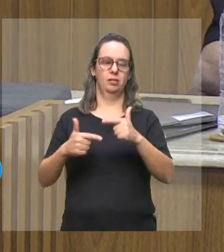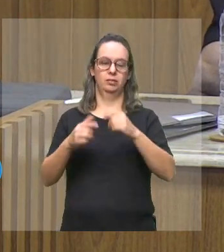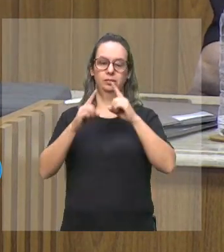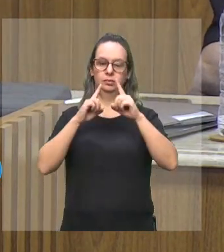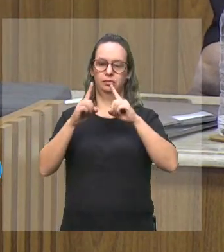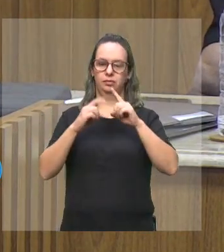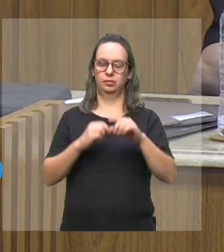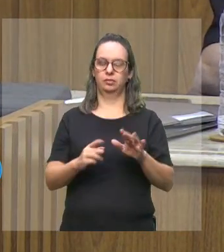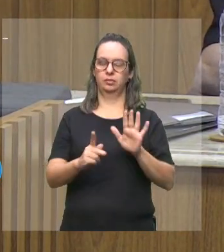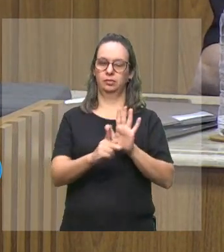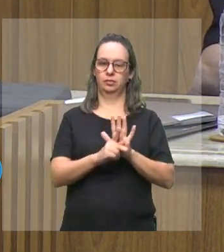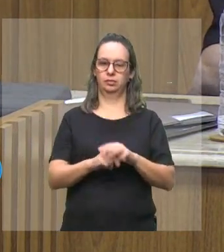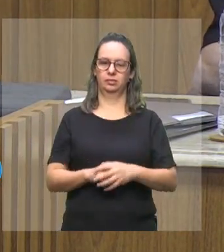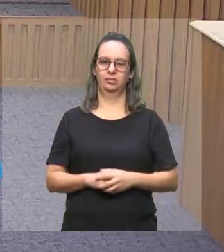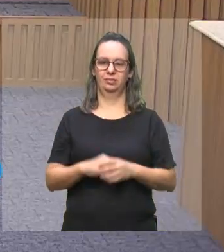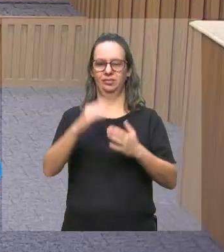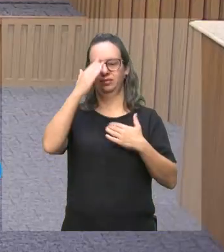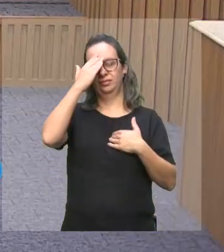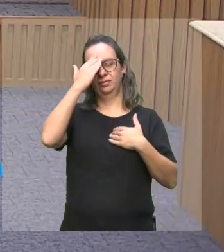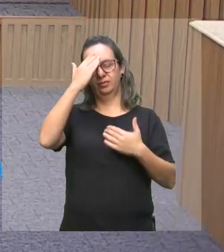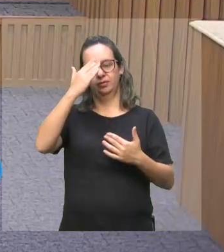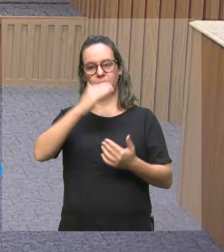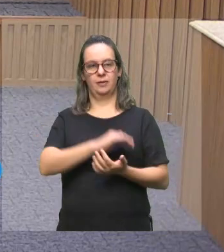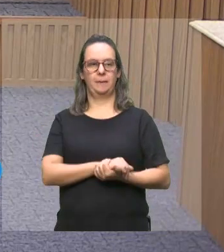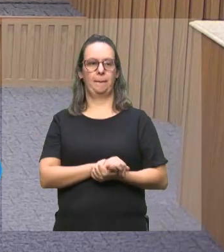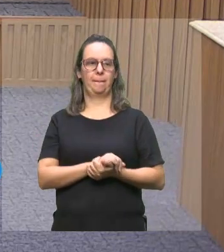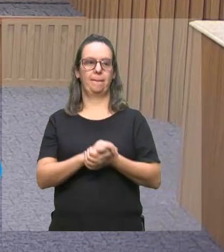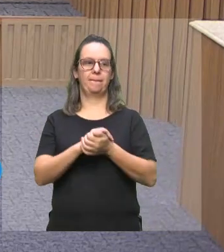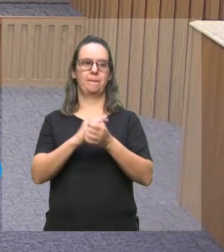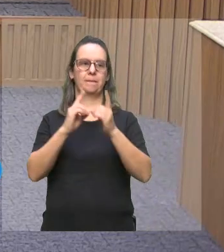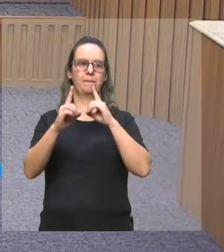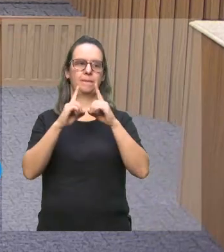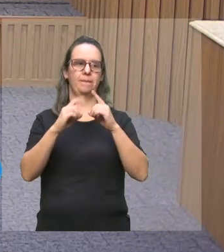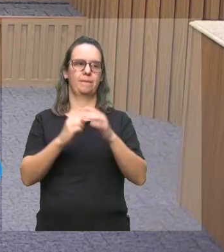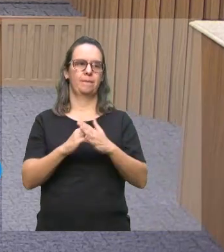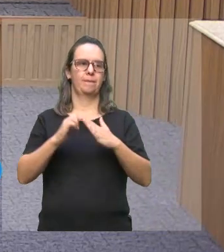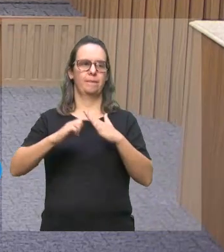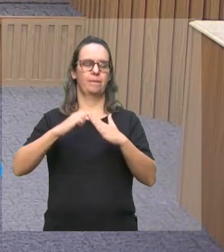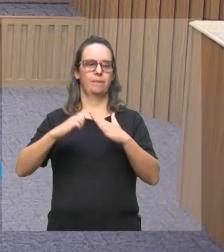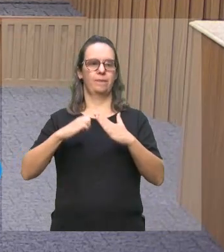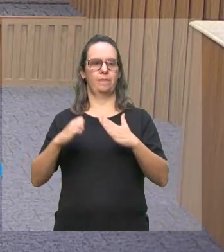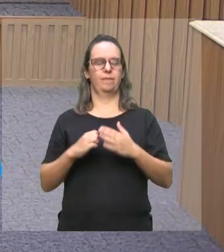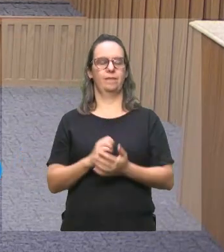projeto. Obrigado, reservo meu tempo. Continue a discussão em emenda.